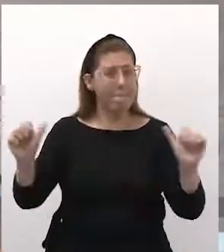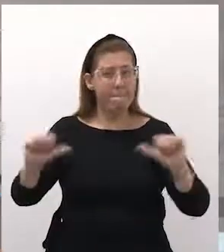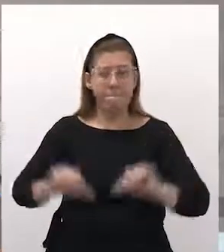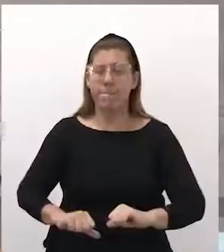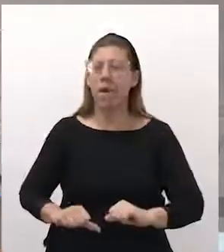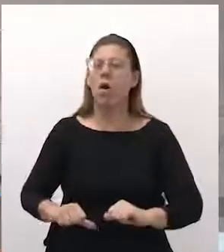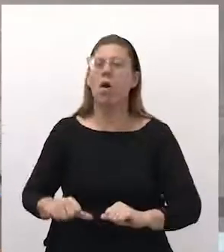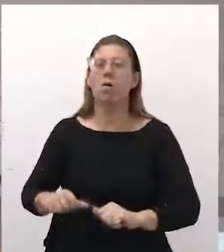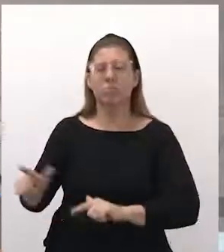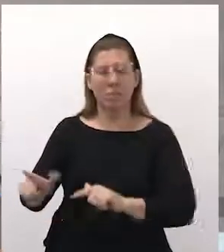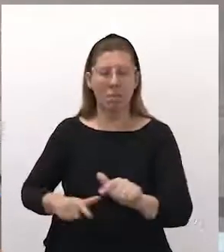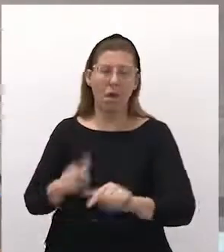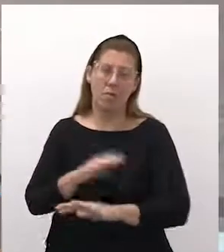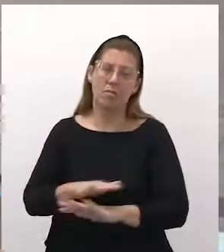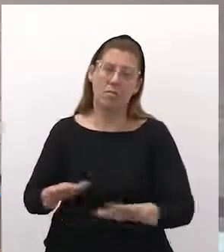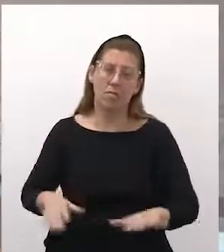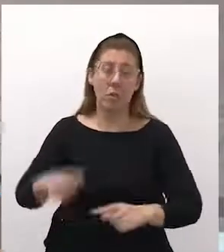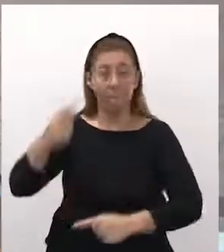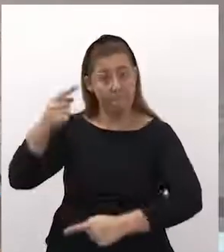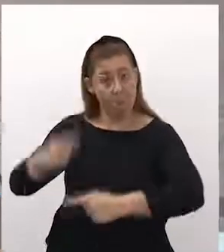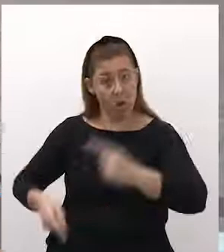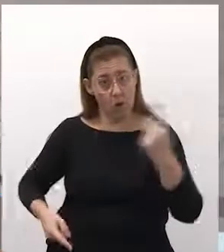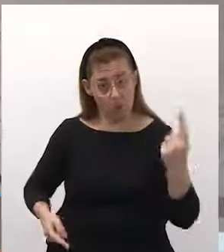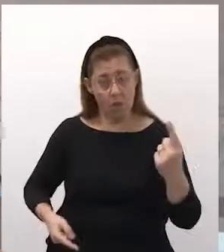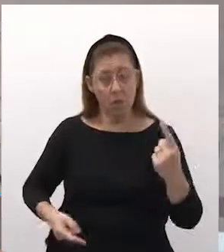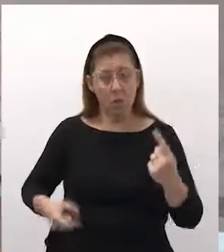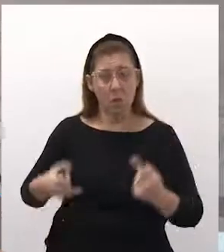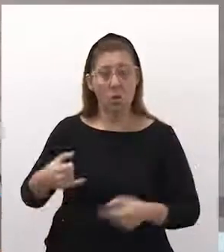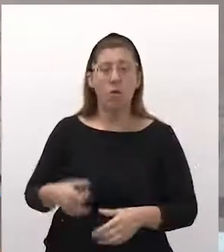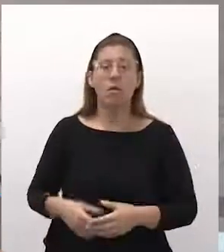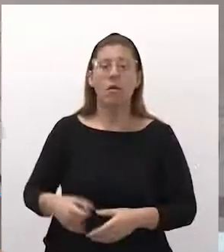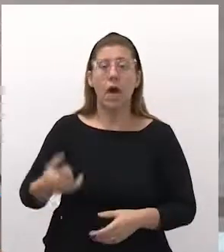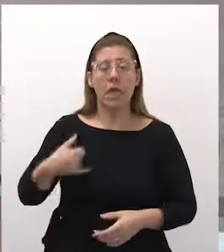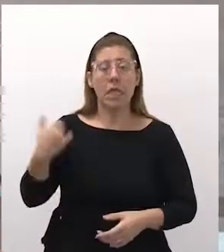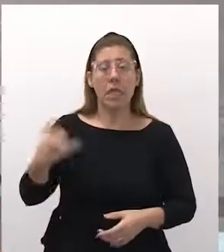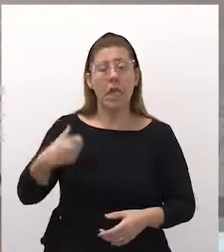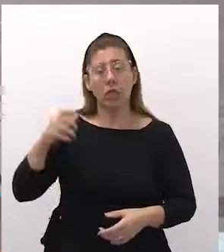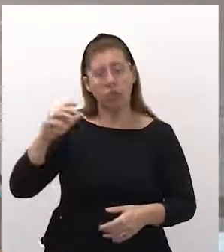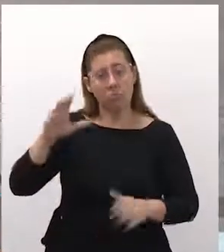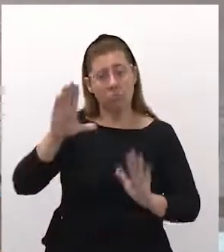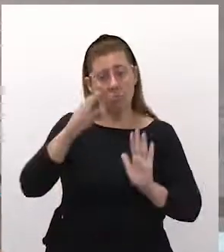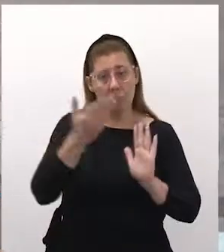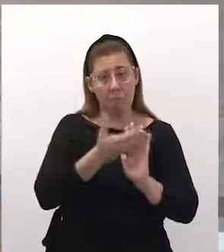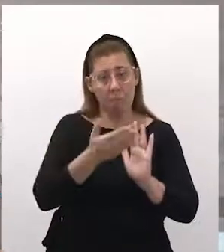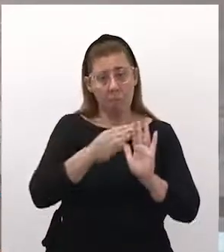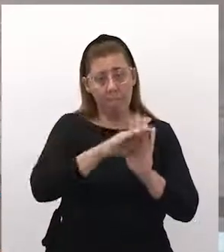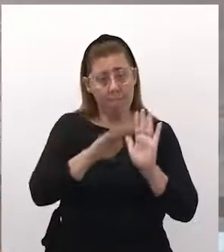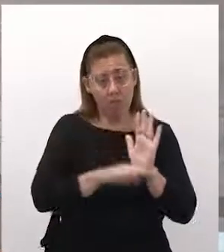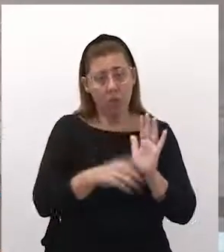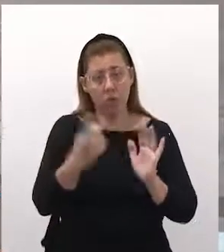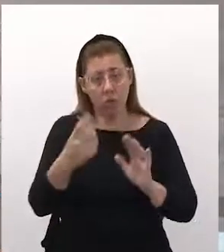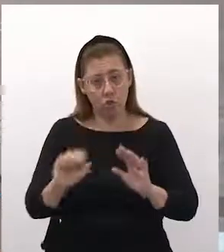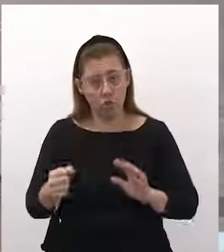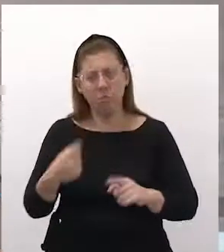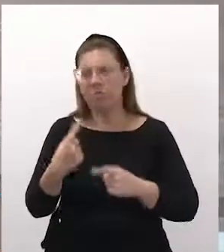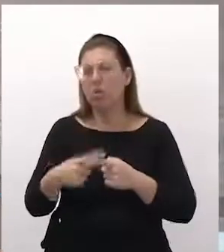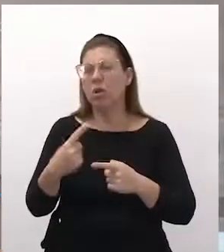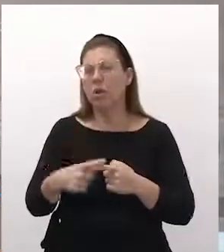trabalho infantil e, portanto, proibidas para os menores de 18 anos. E por quê,